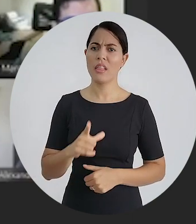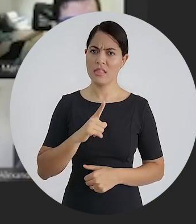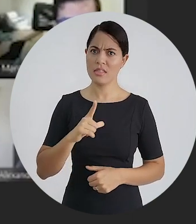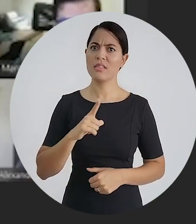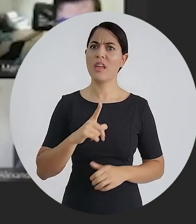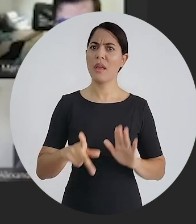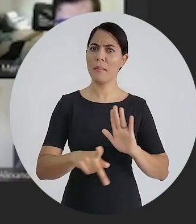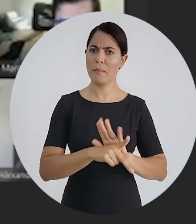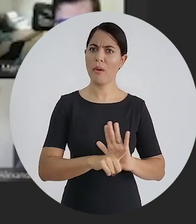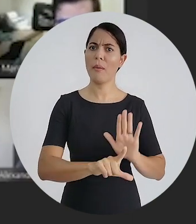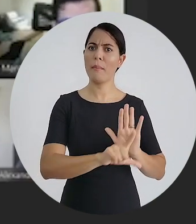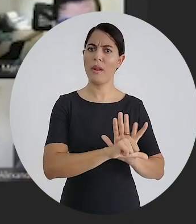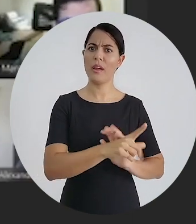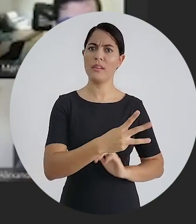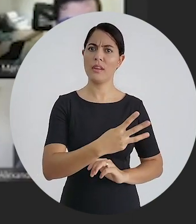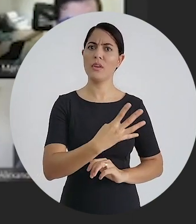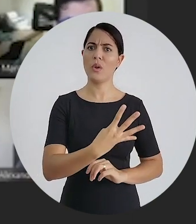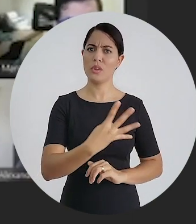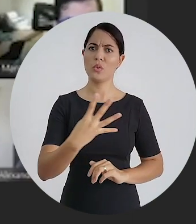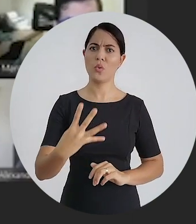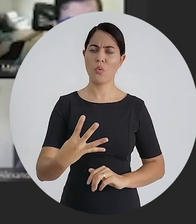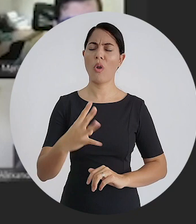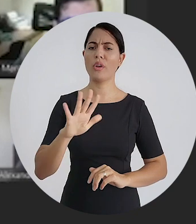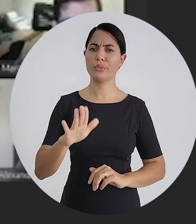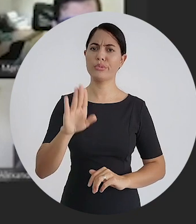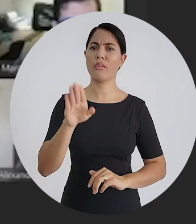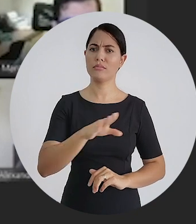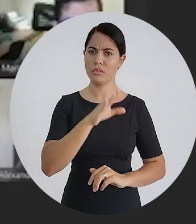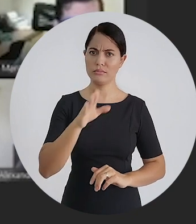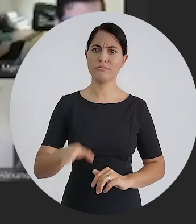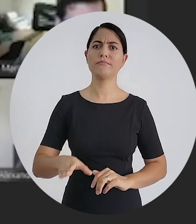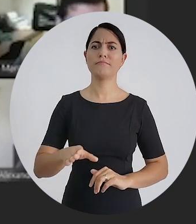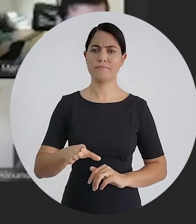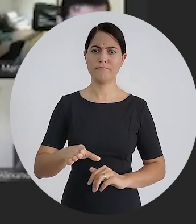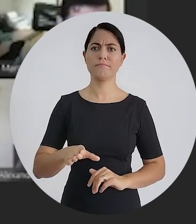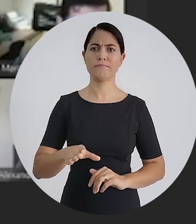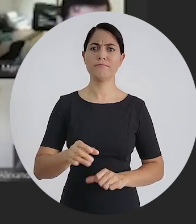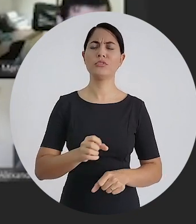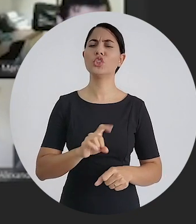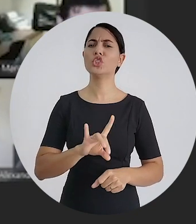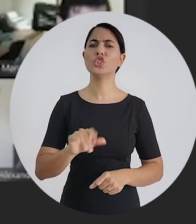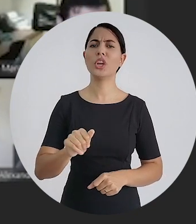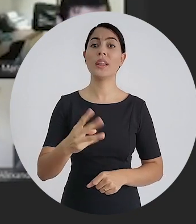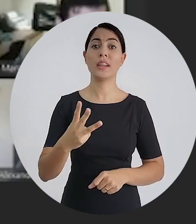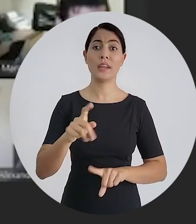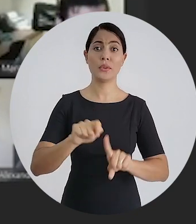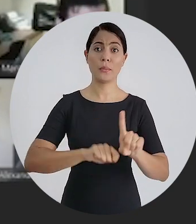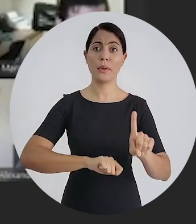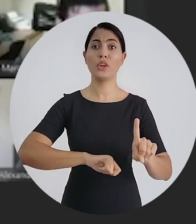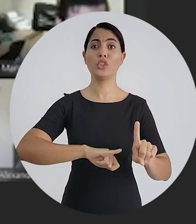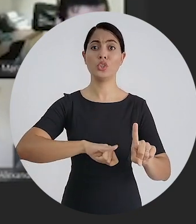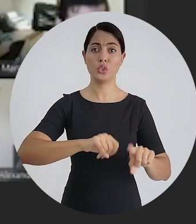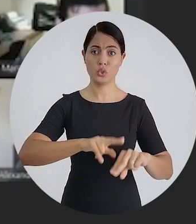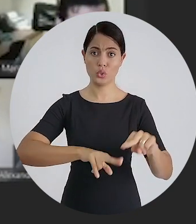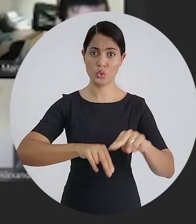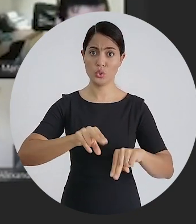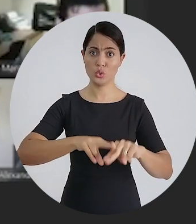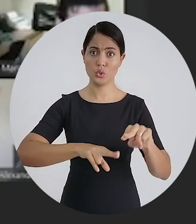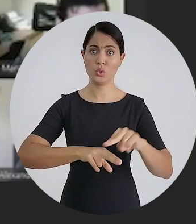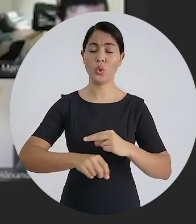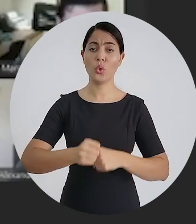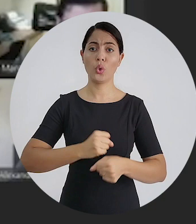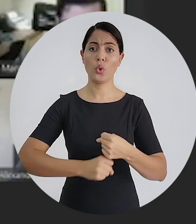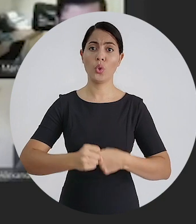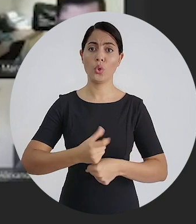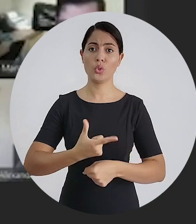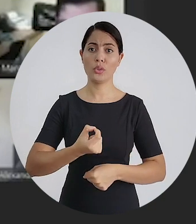Meio Ambiente foi espontaneamente revogado em 3 de junho de 2020, a referida ação civil pública